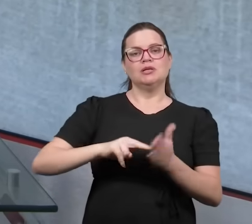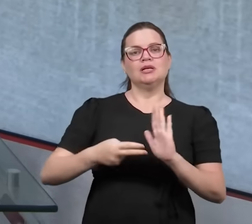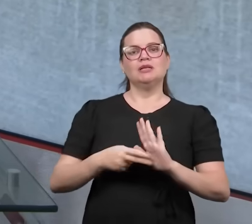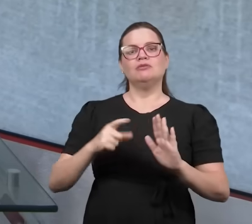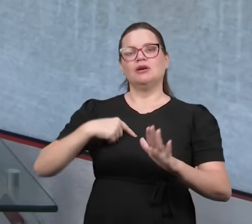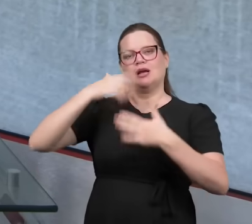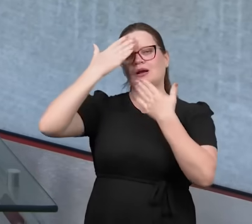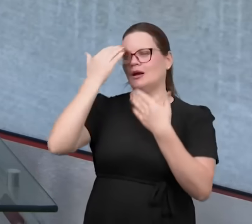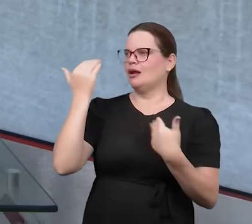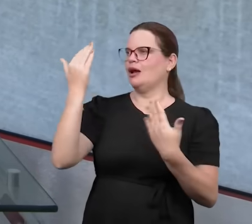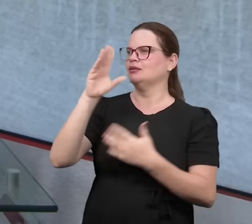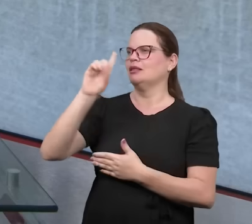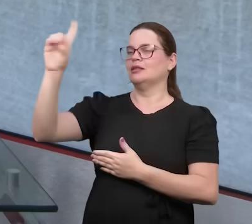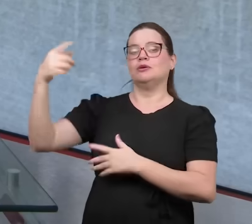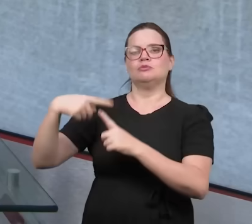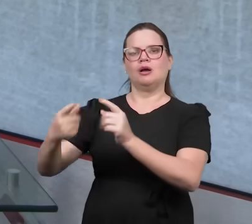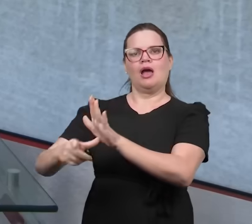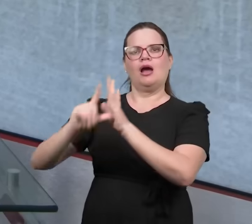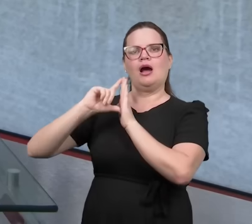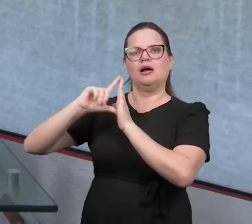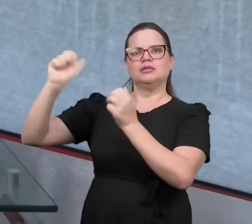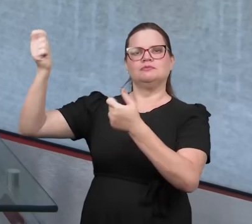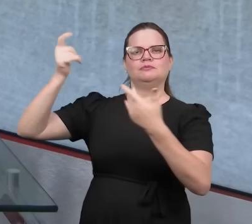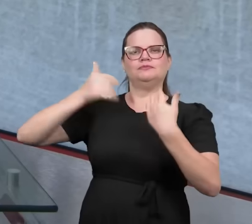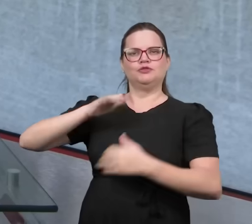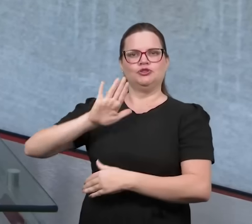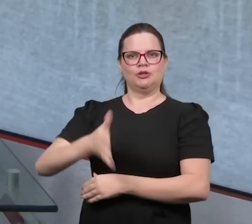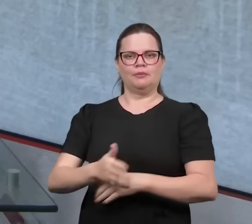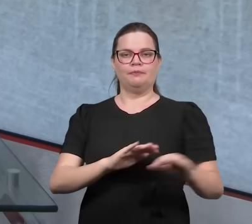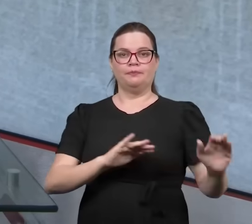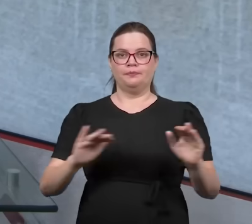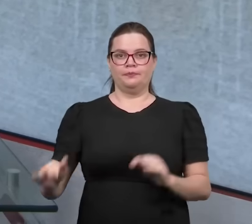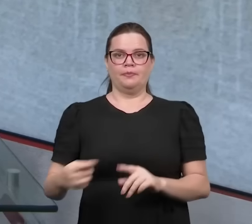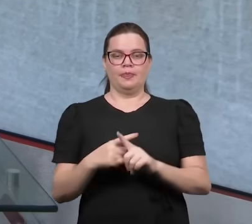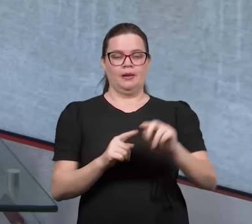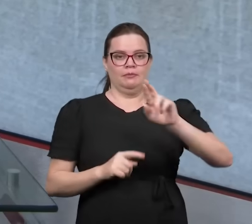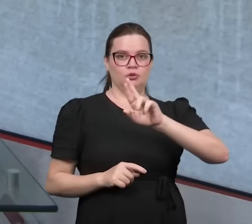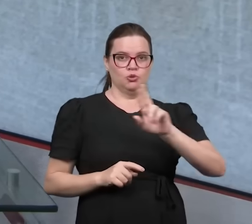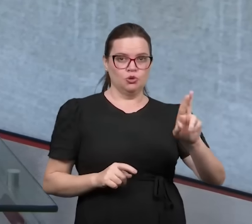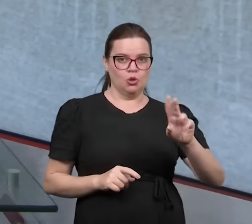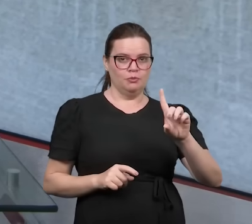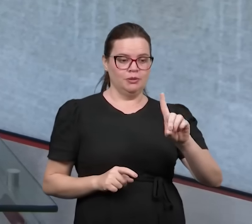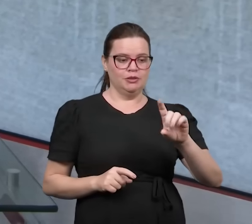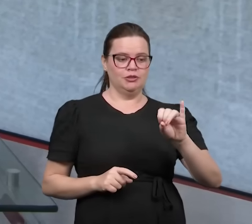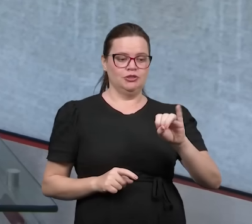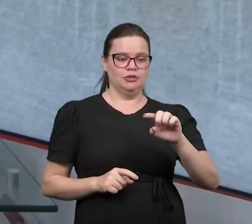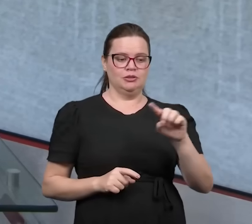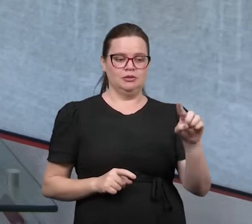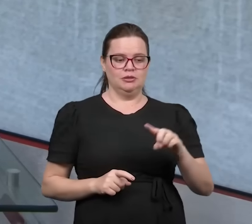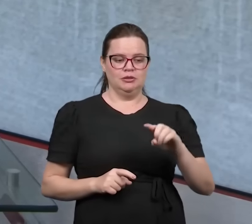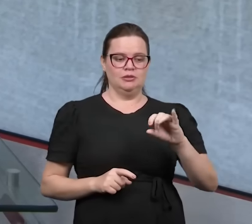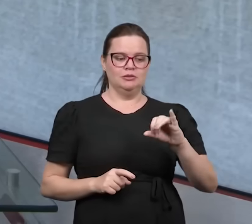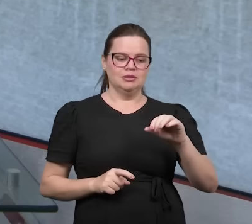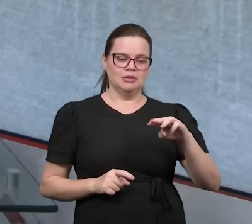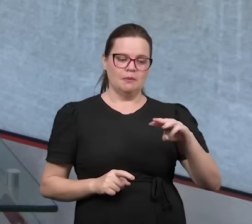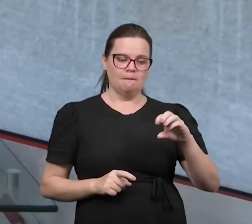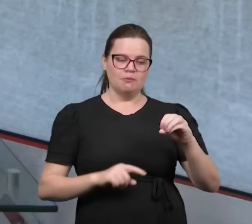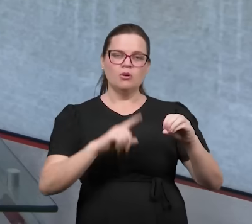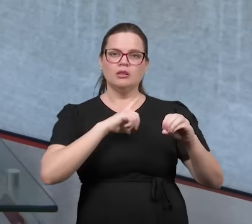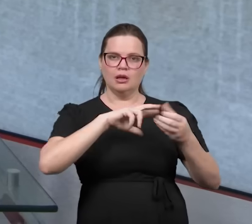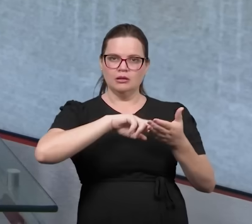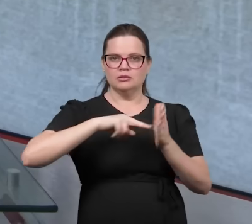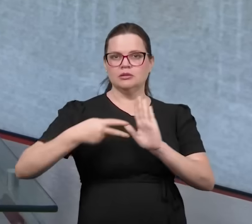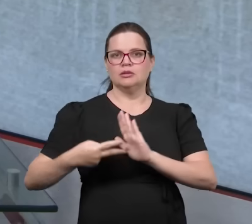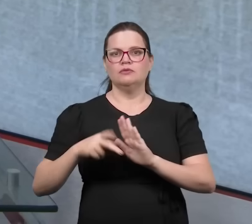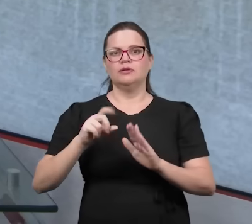Deus por aquilo que recebemos da parte de Deus. Agora, o nome dízimo tem um significado. A palavra